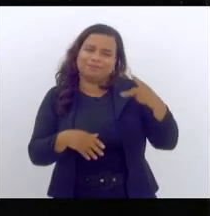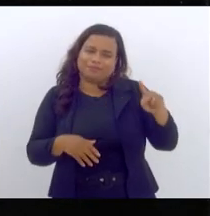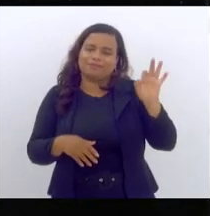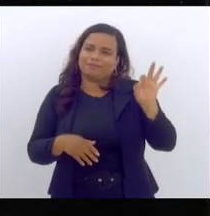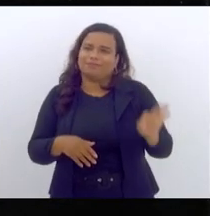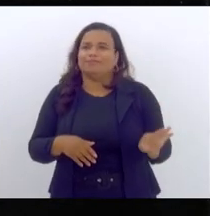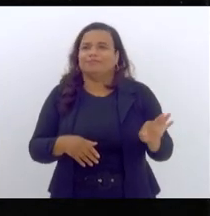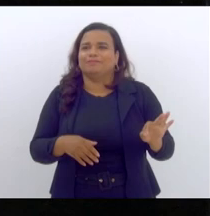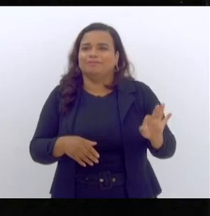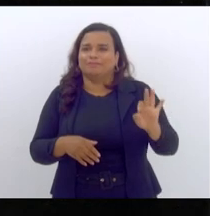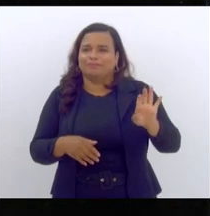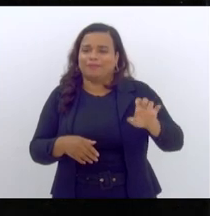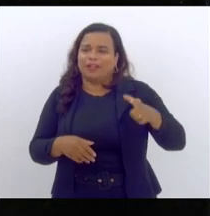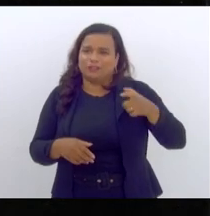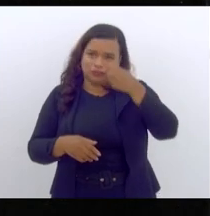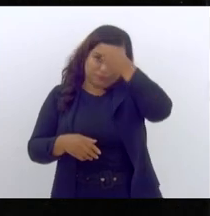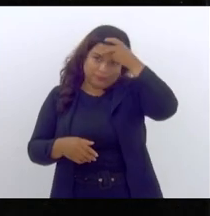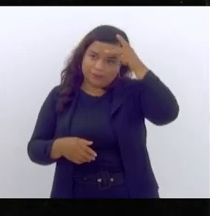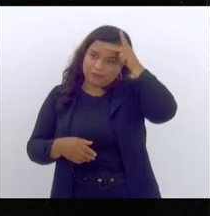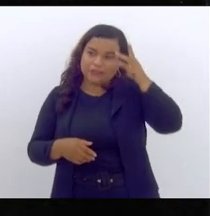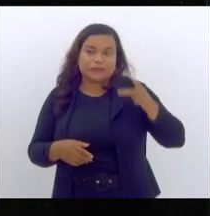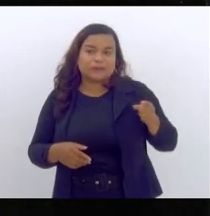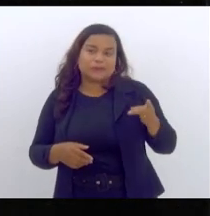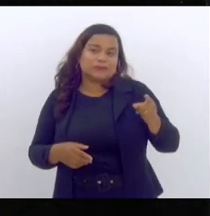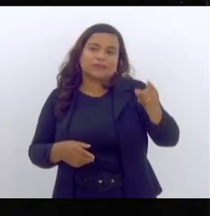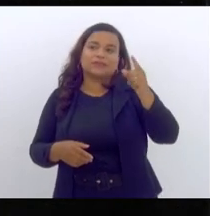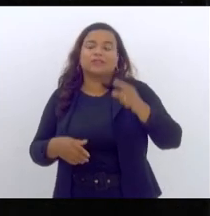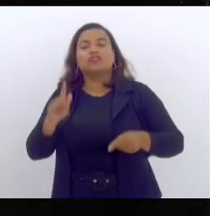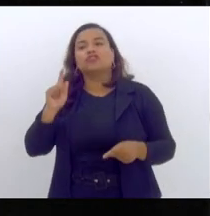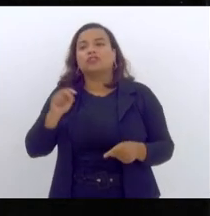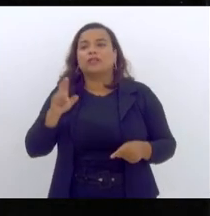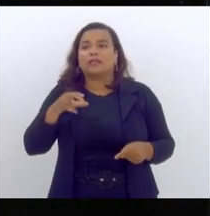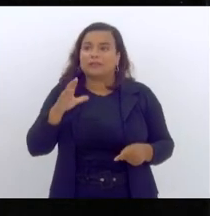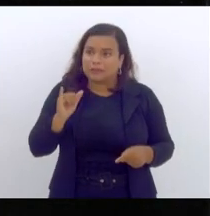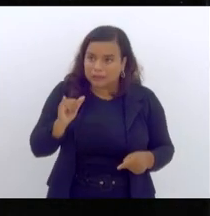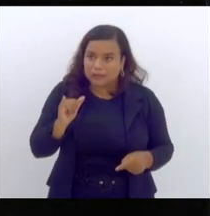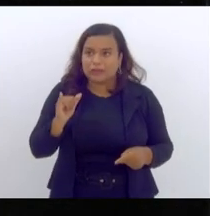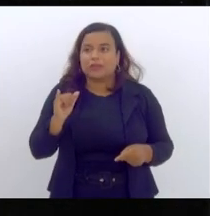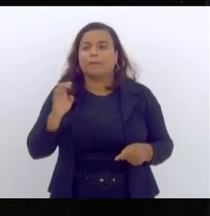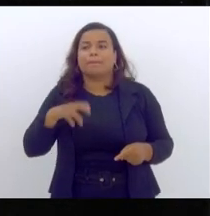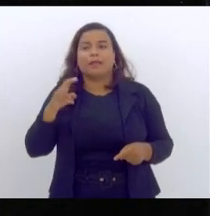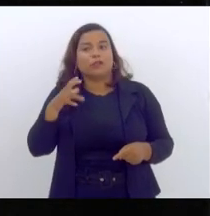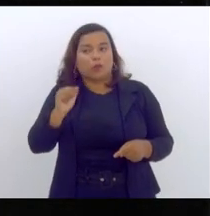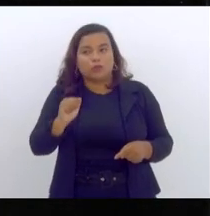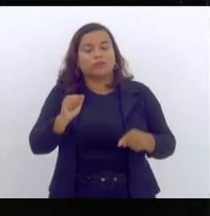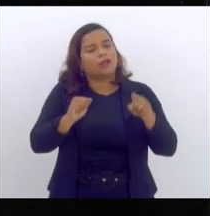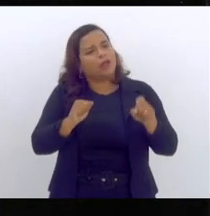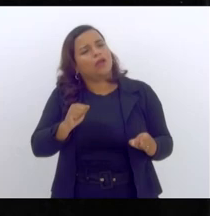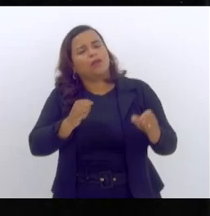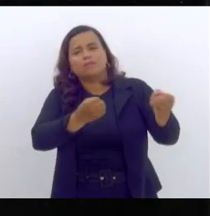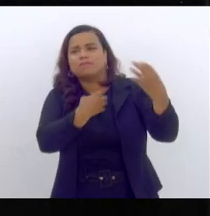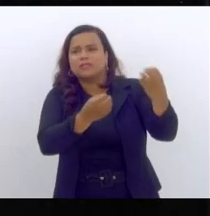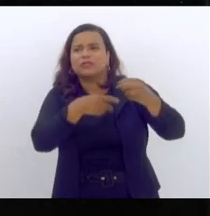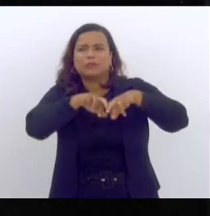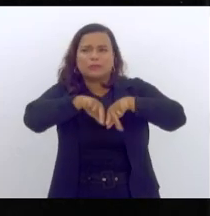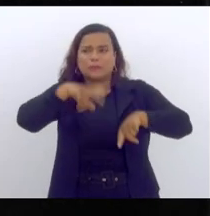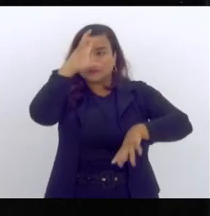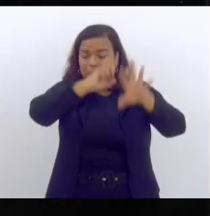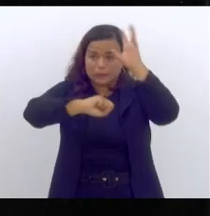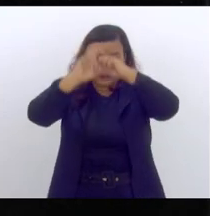eterno Prefeito gerenice Mendonça ali eu comecei a aprender muitas coisas então